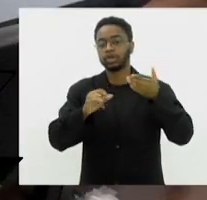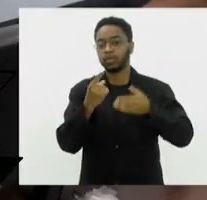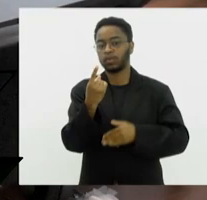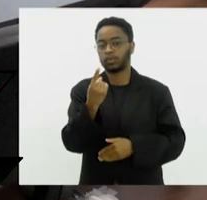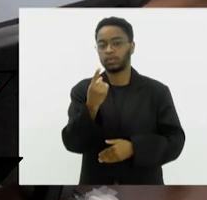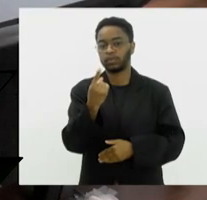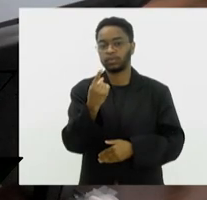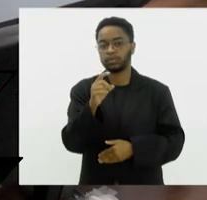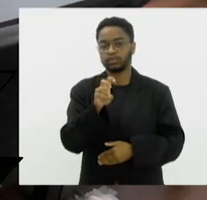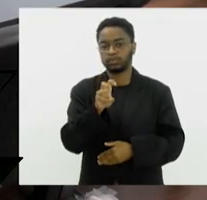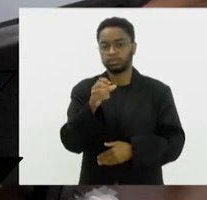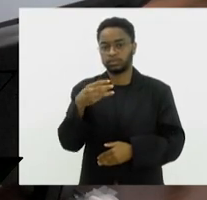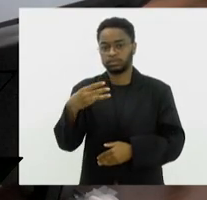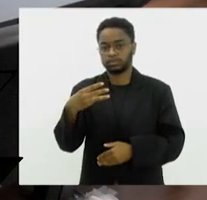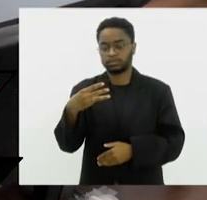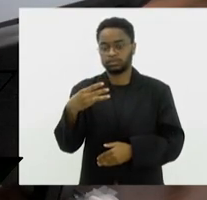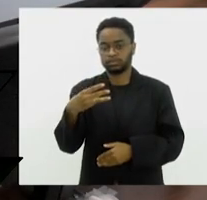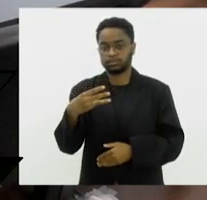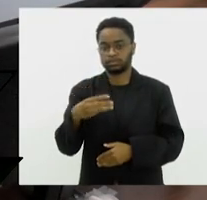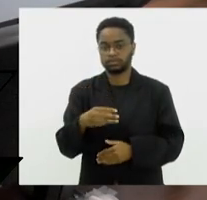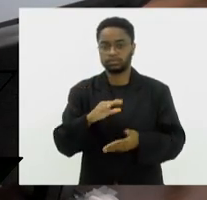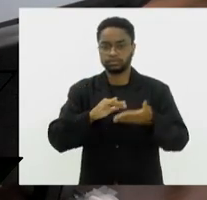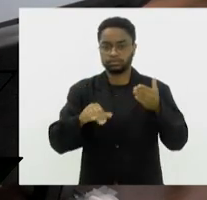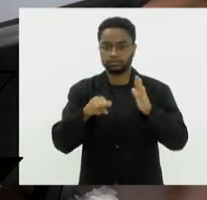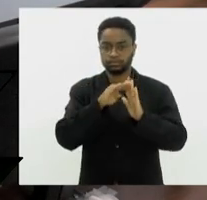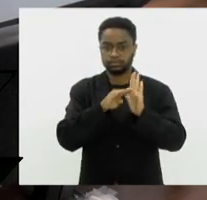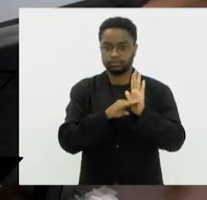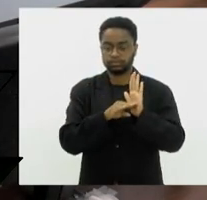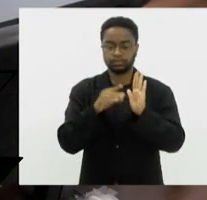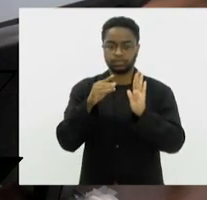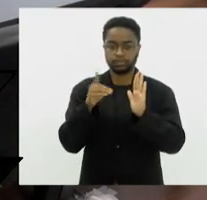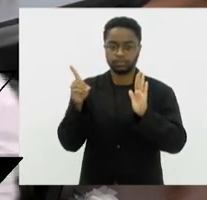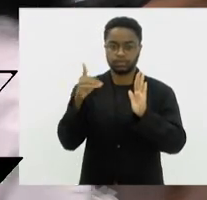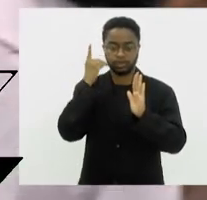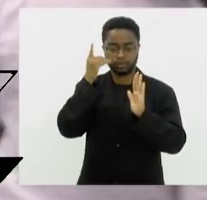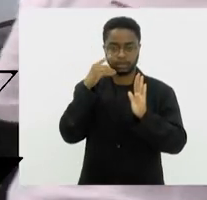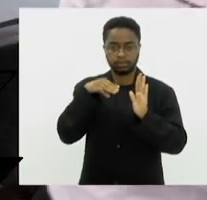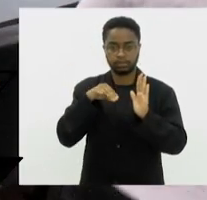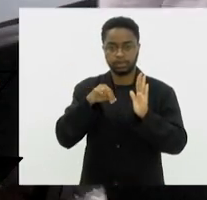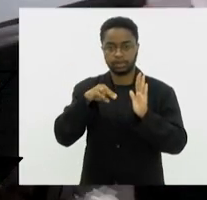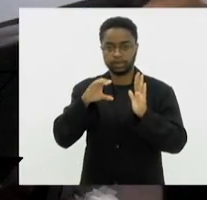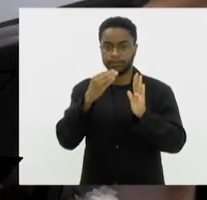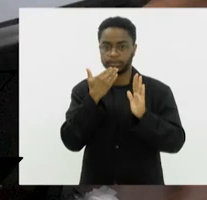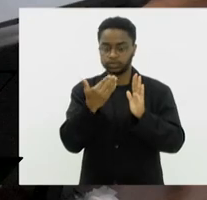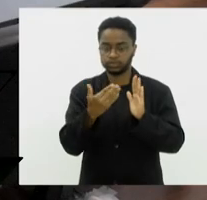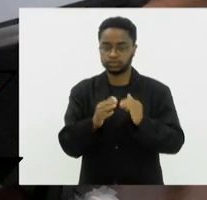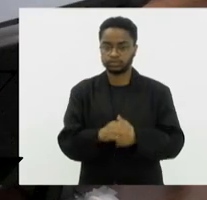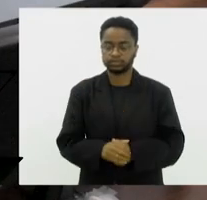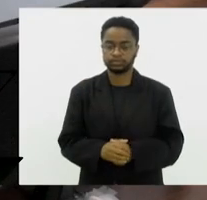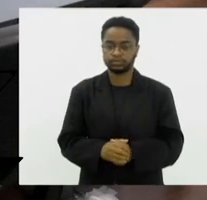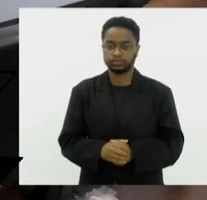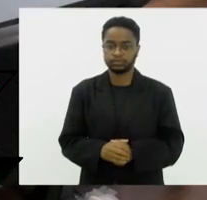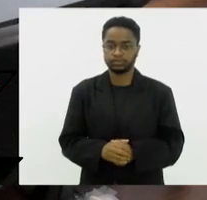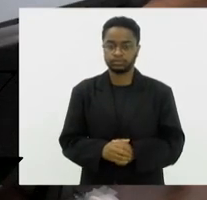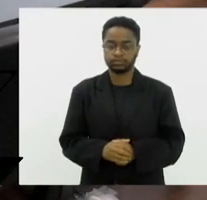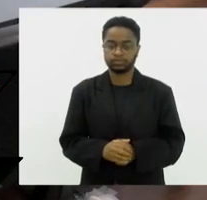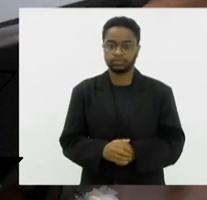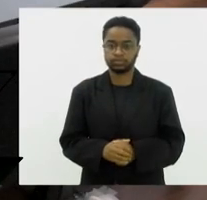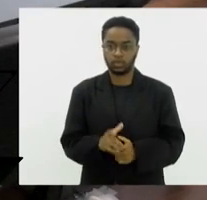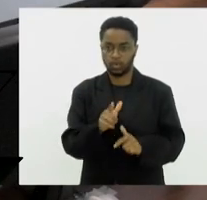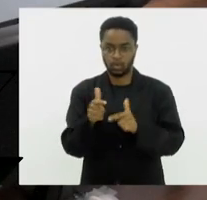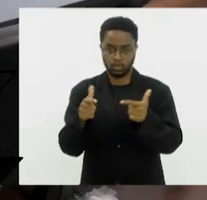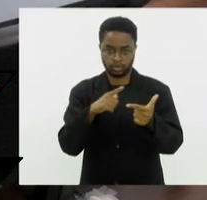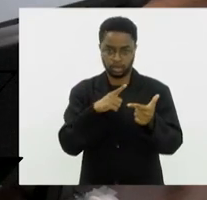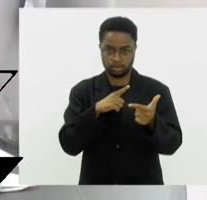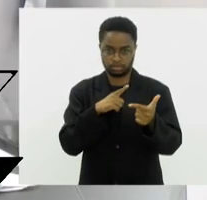Que é o 53. Retirar de pauta a pedido do deputado Carlos Mink. Com vistas ao deputado Mink. Mais algum